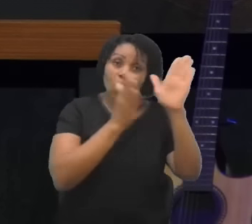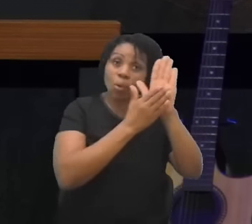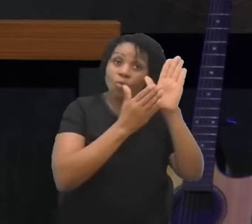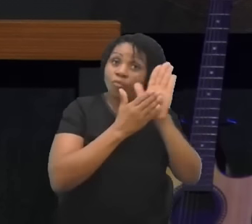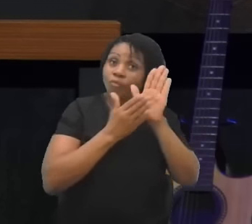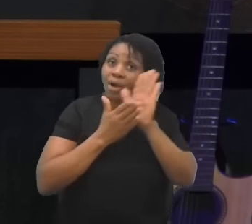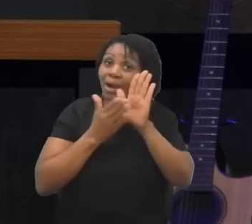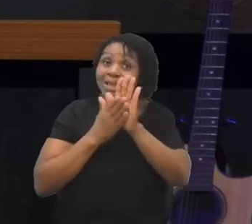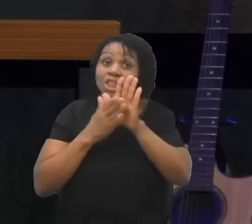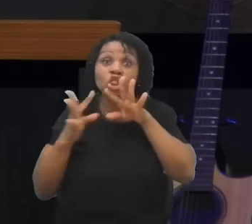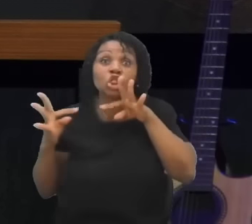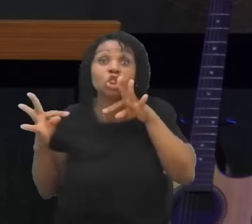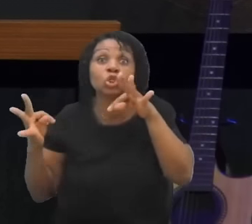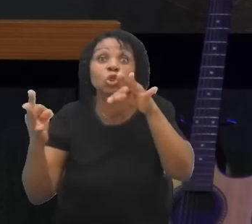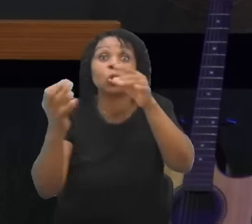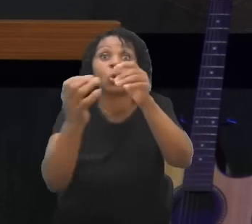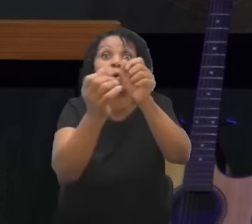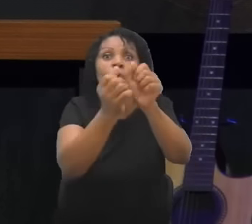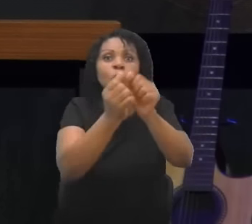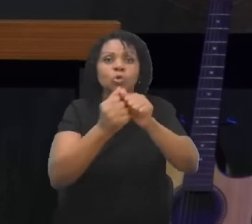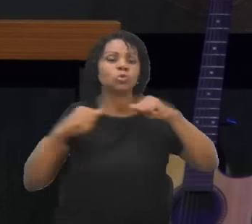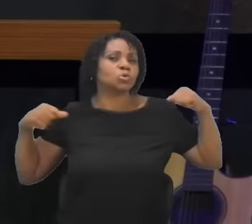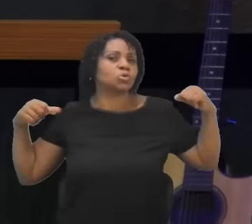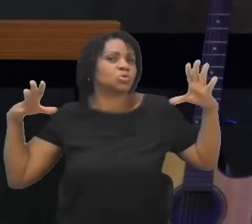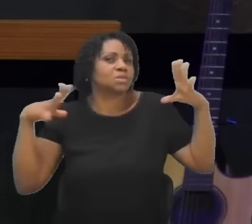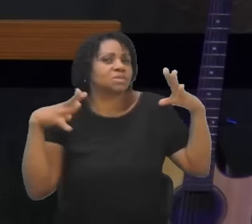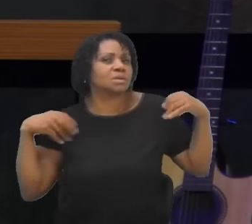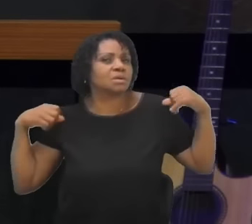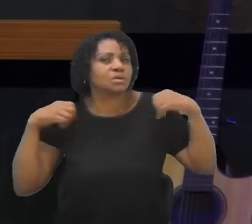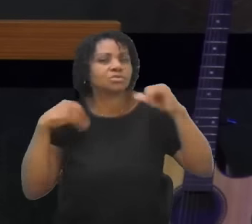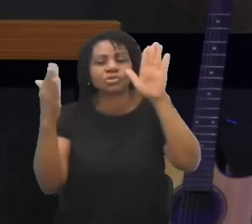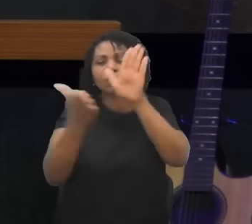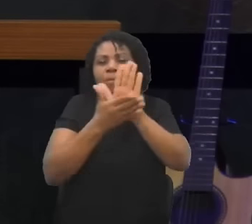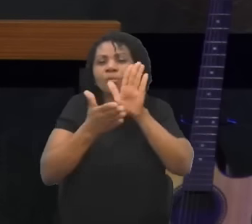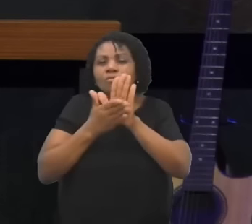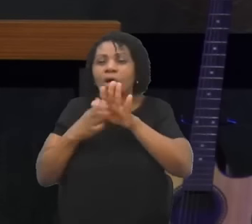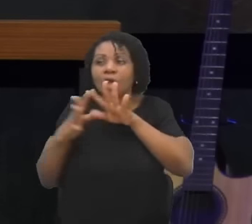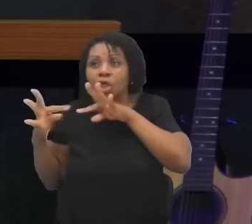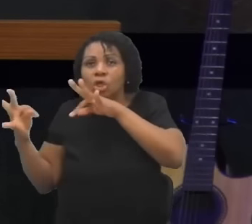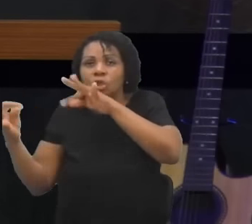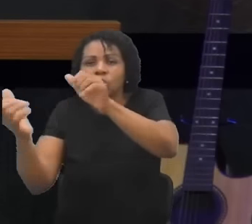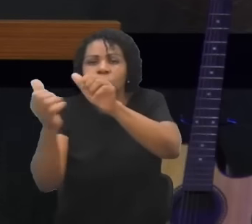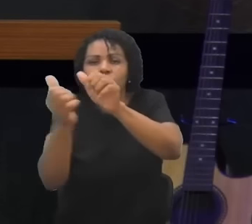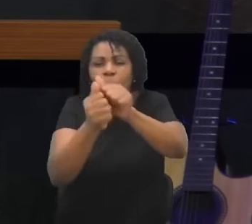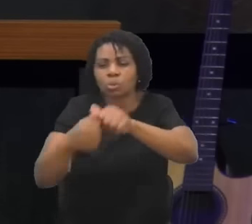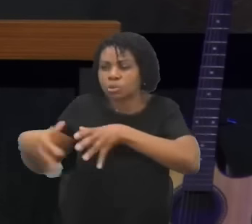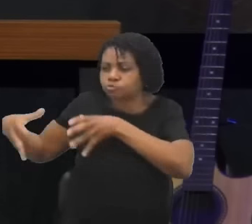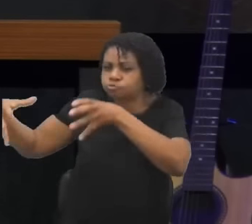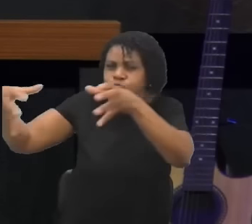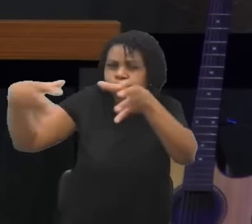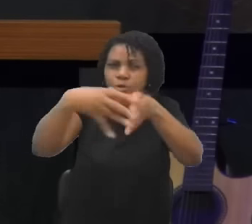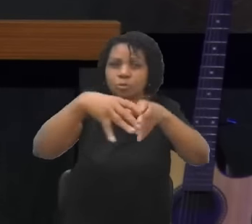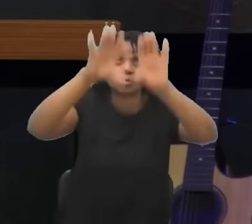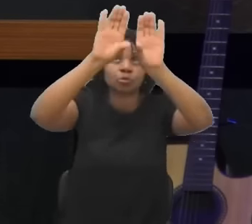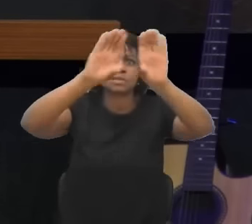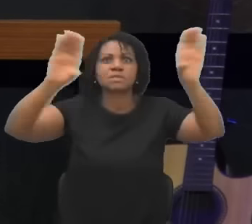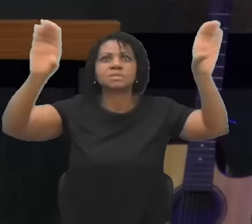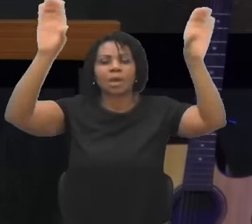quem? Todos os seus anjos, louvai-o todas as suas legiões celestes. Então,